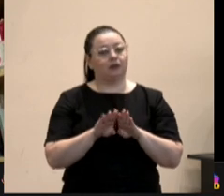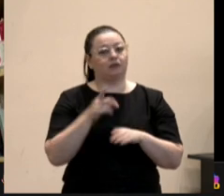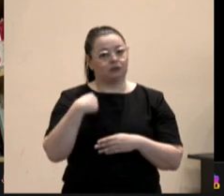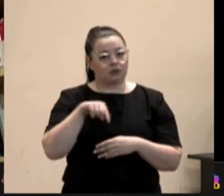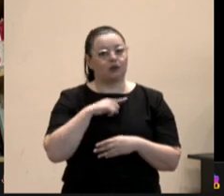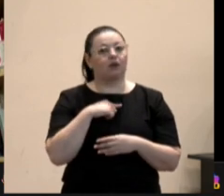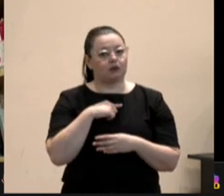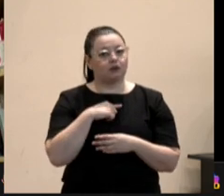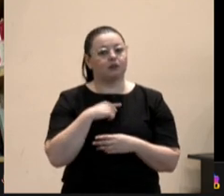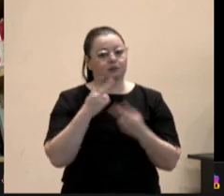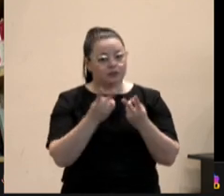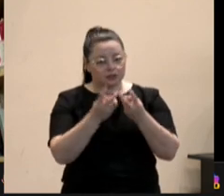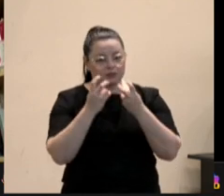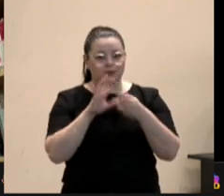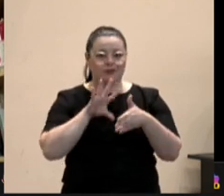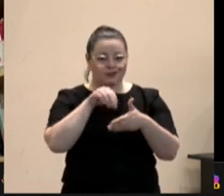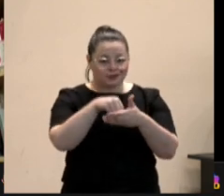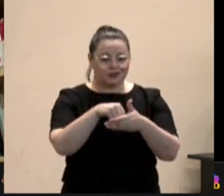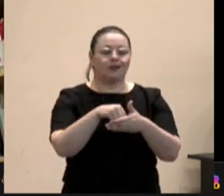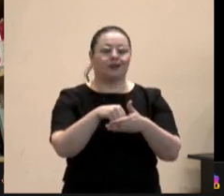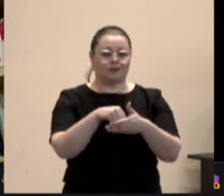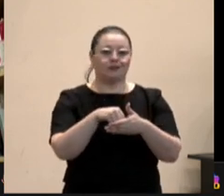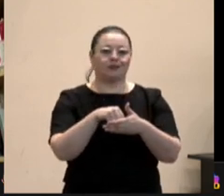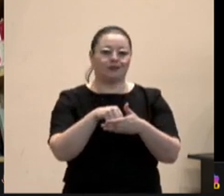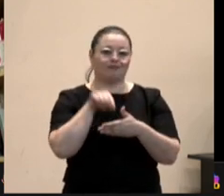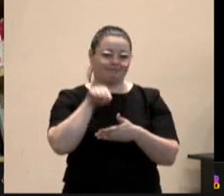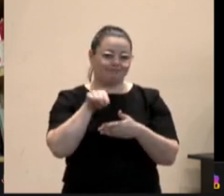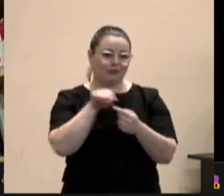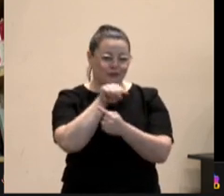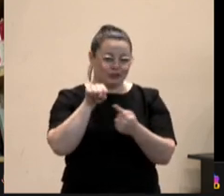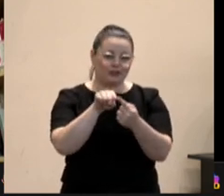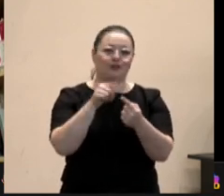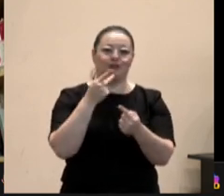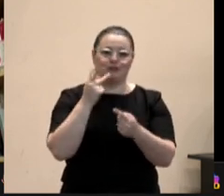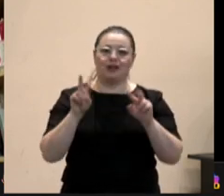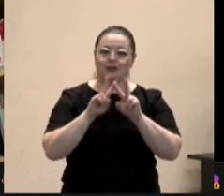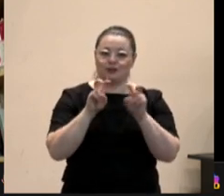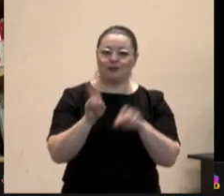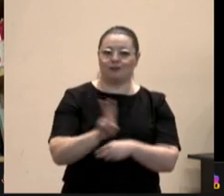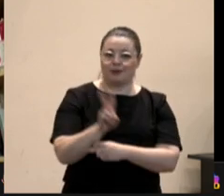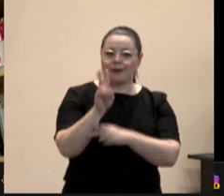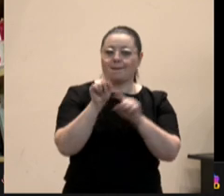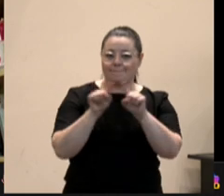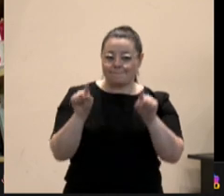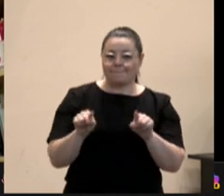nesse objetivo que trata da valor, né, dos profissionais,